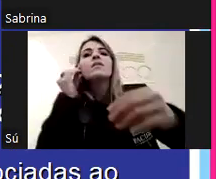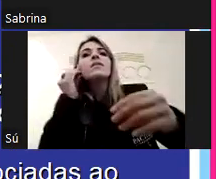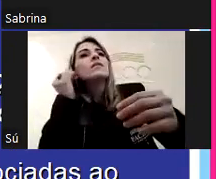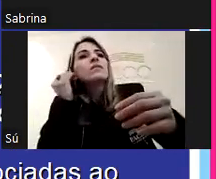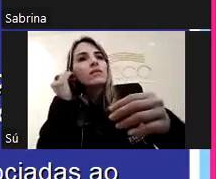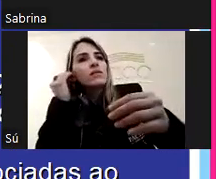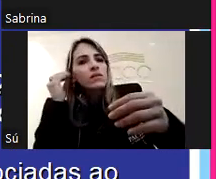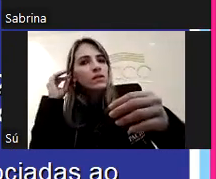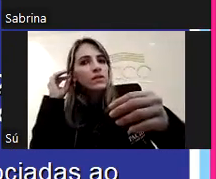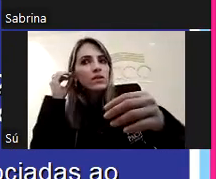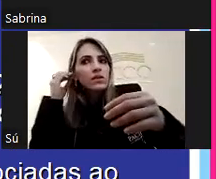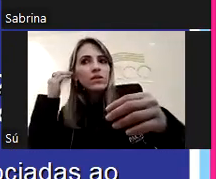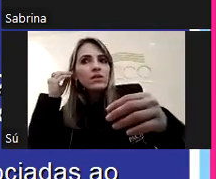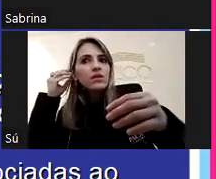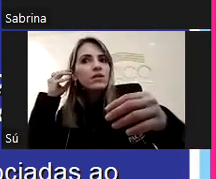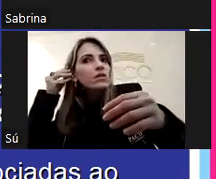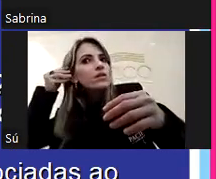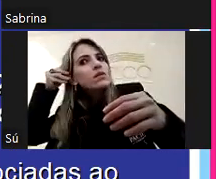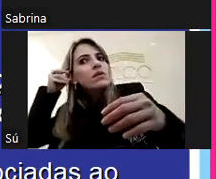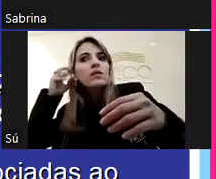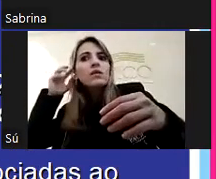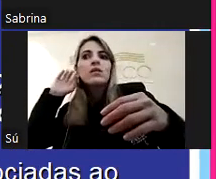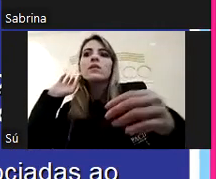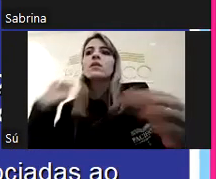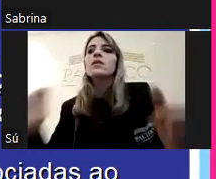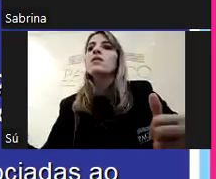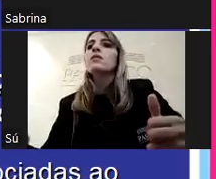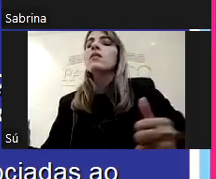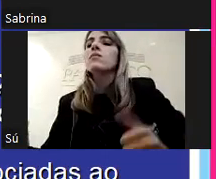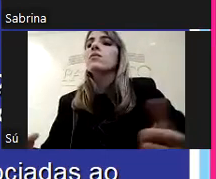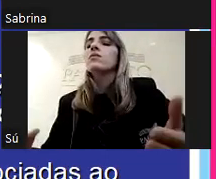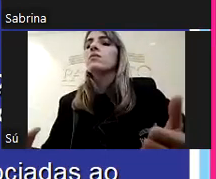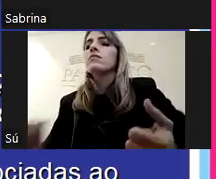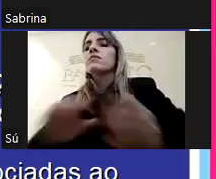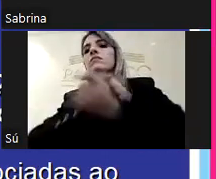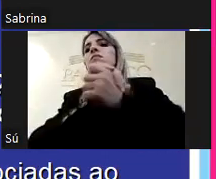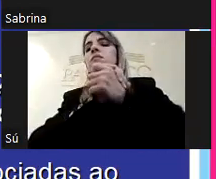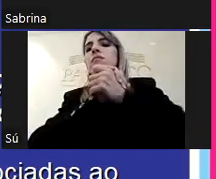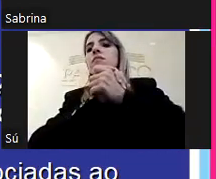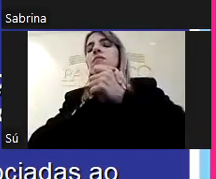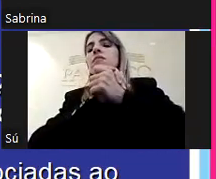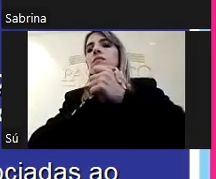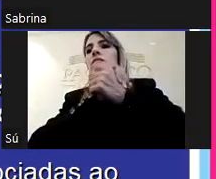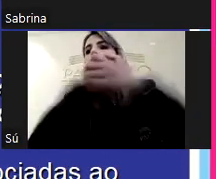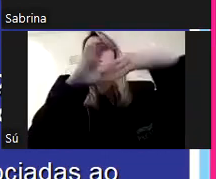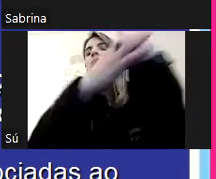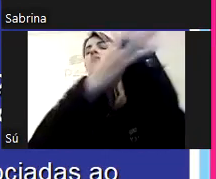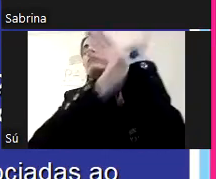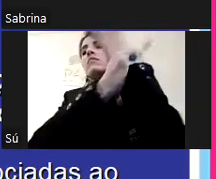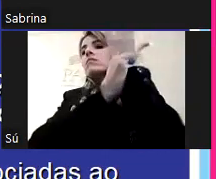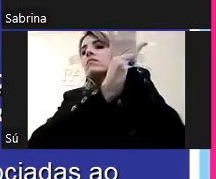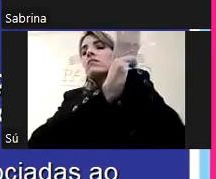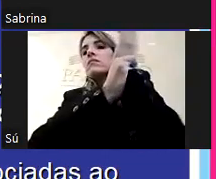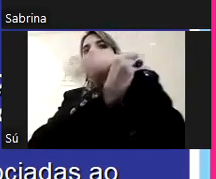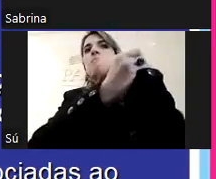Anorgasmia orgânica. Essas não pertencem ao nosso estudo. É fisiológico. Mas